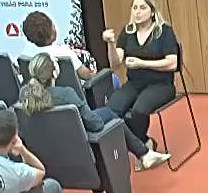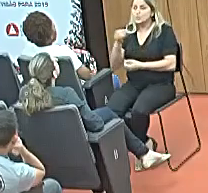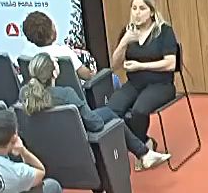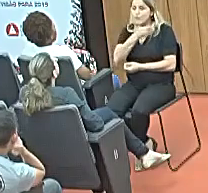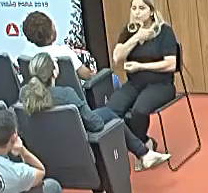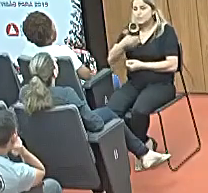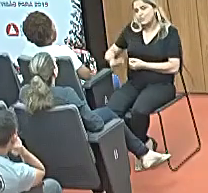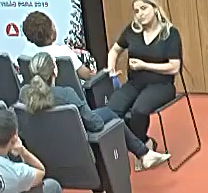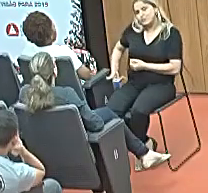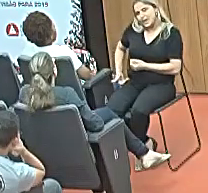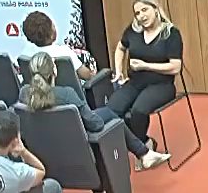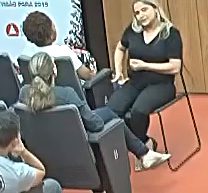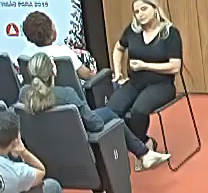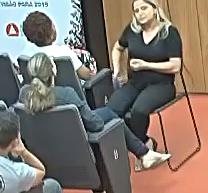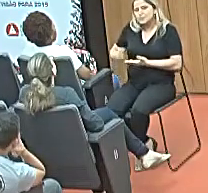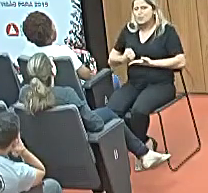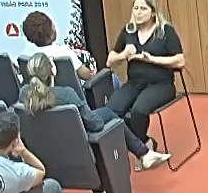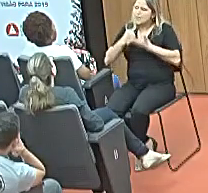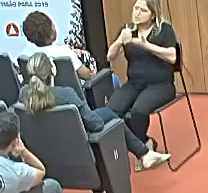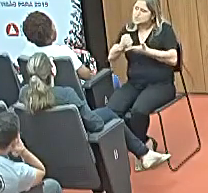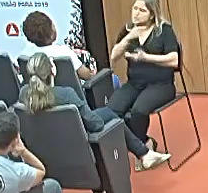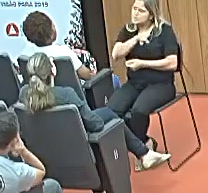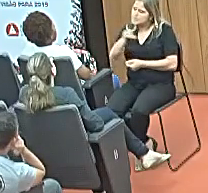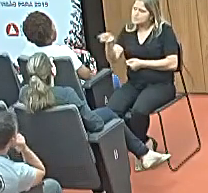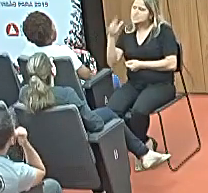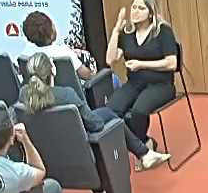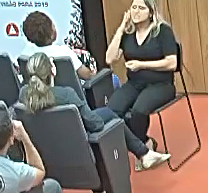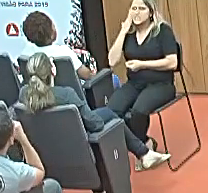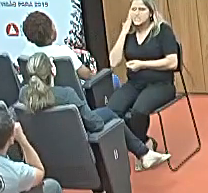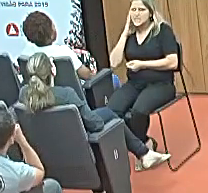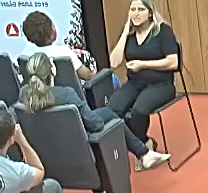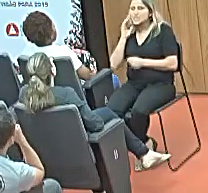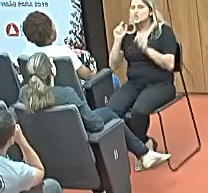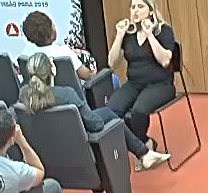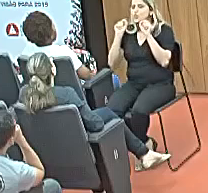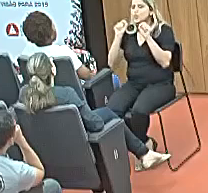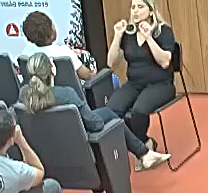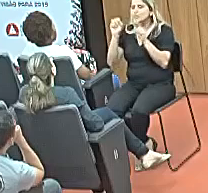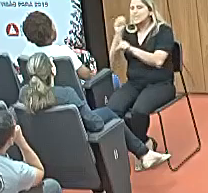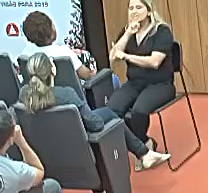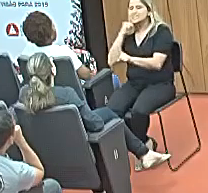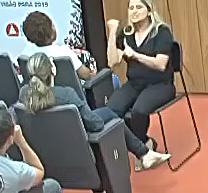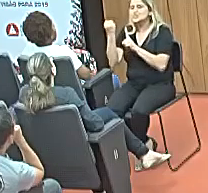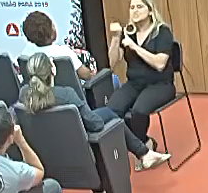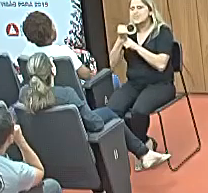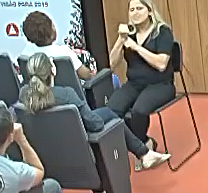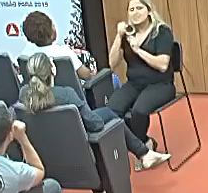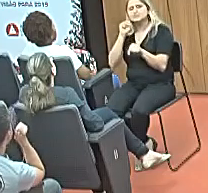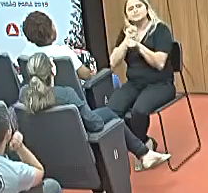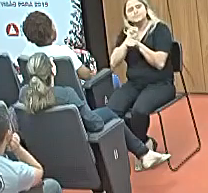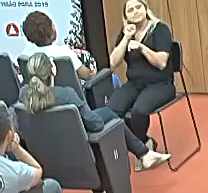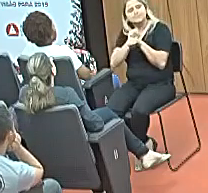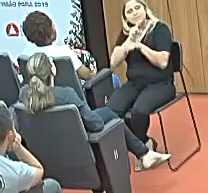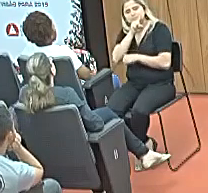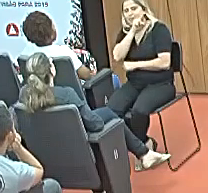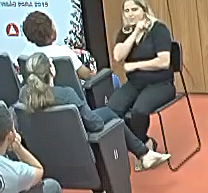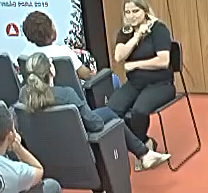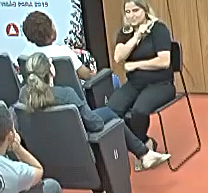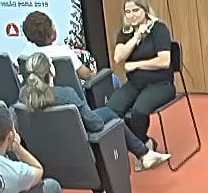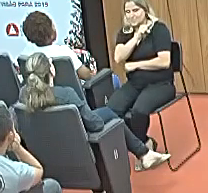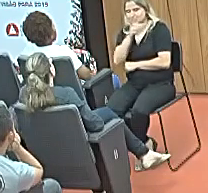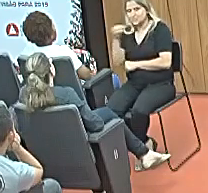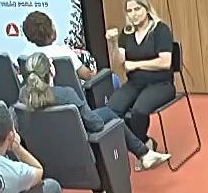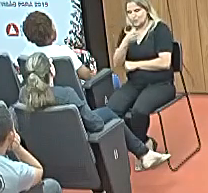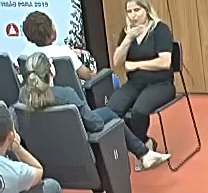um suporte para vocês entenderem o que é que a sociedade civil espera de vocês o que é que a